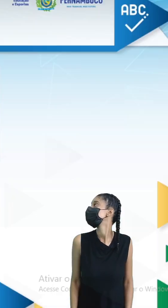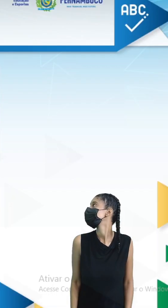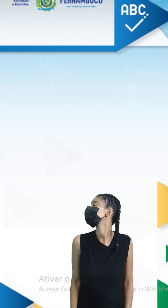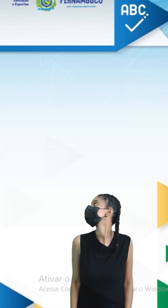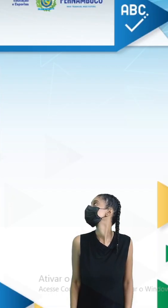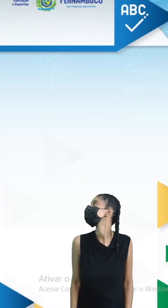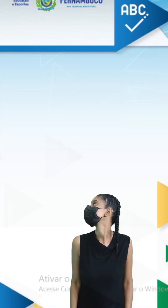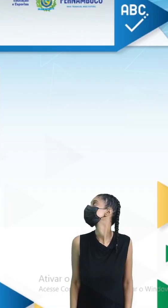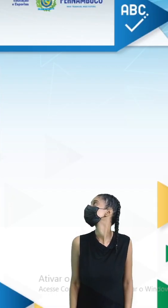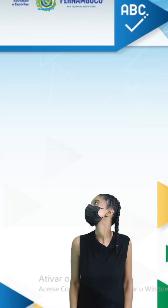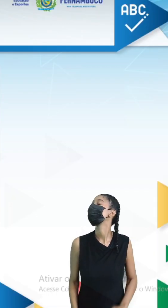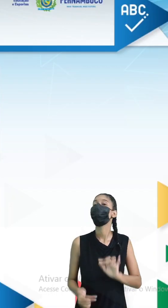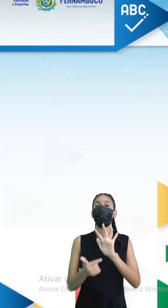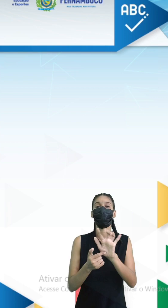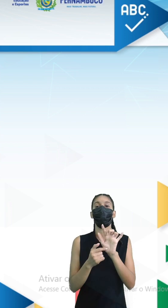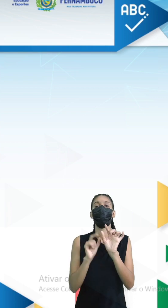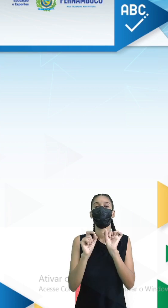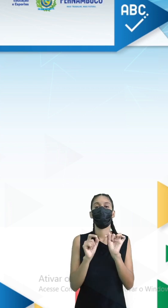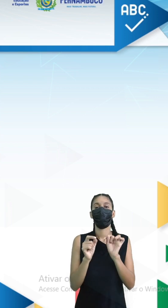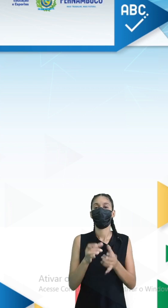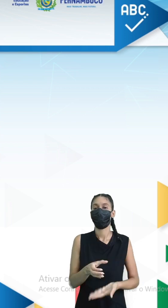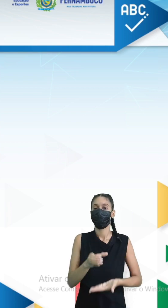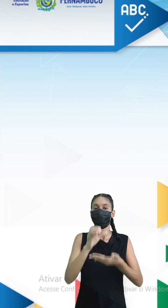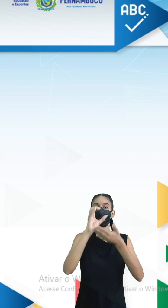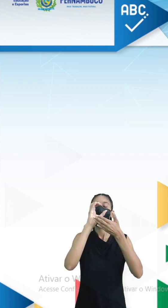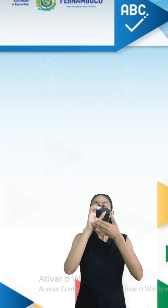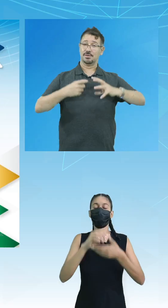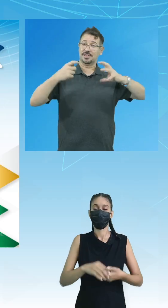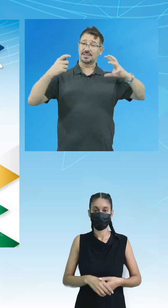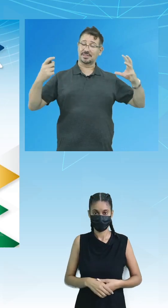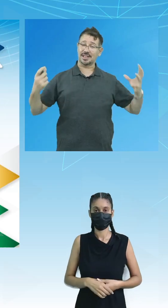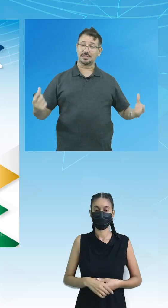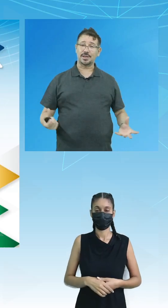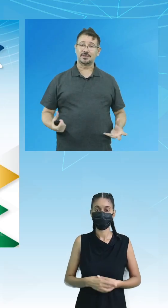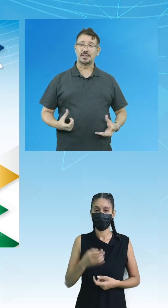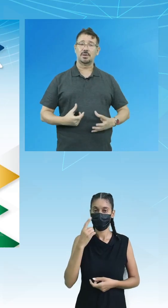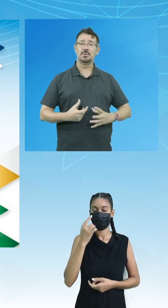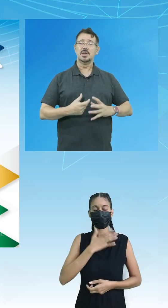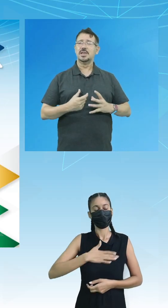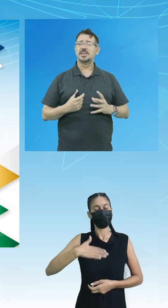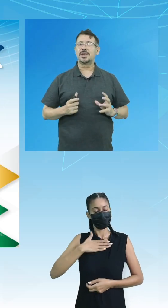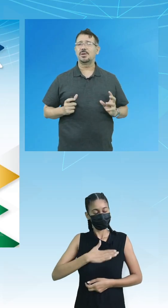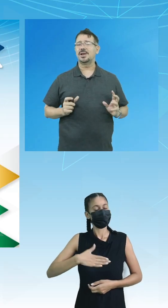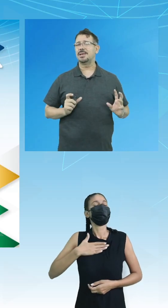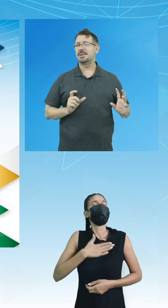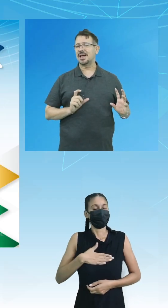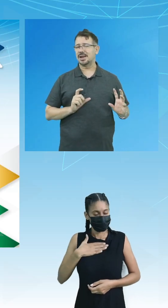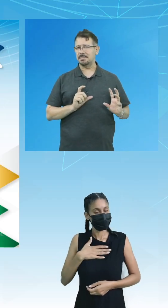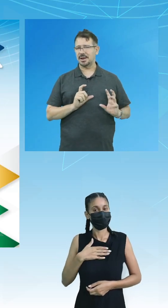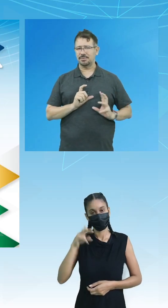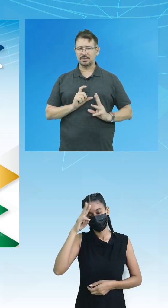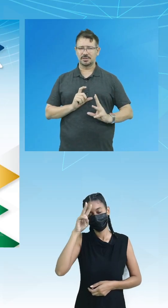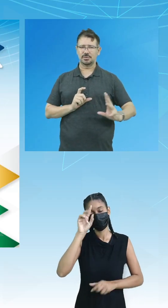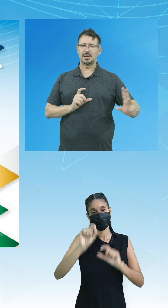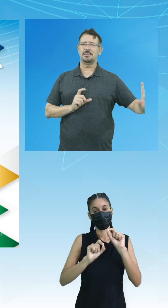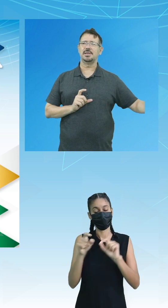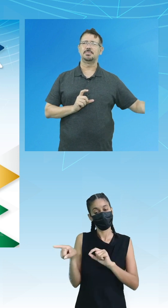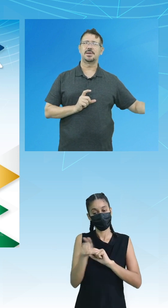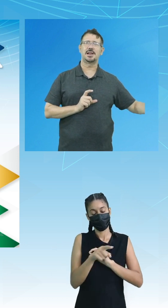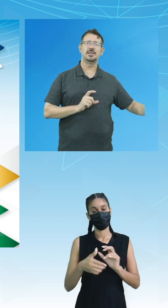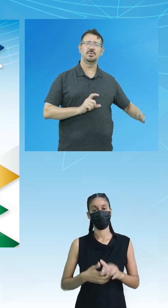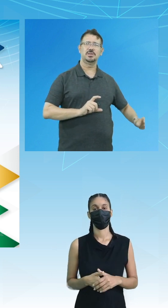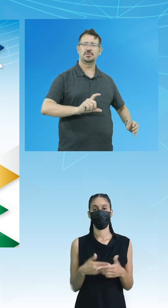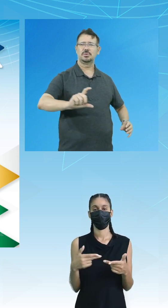propaganda. Veja só aqui, eles estão tomando refrigerante, veja a satisfação. Então, quero lembrar a vocês o